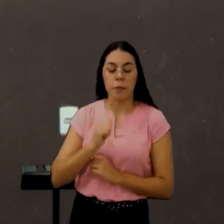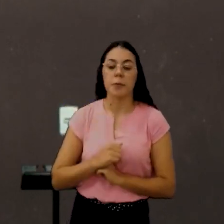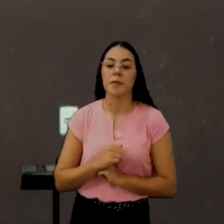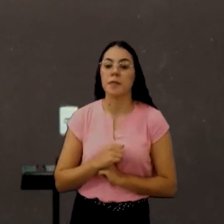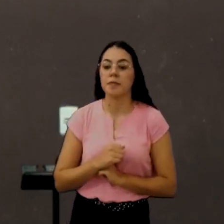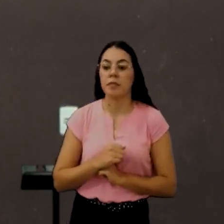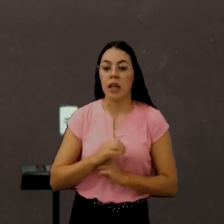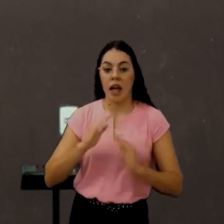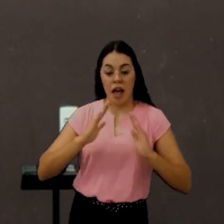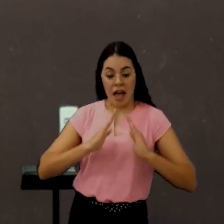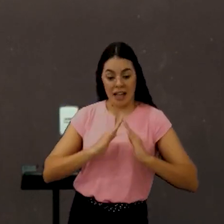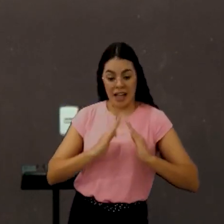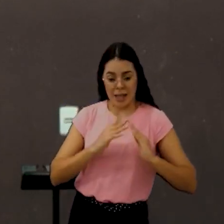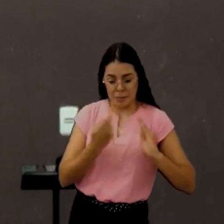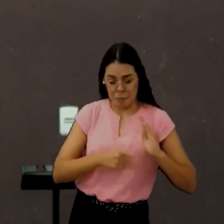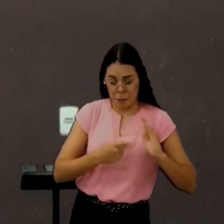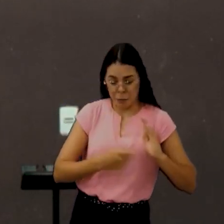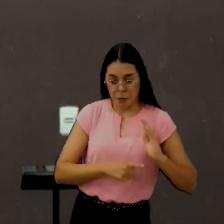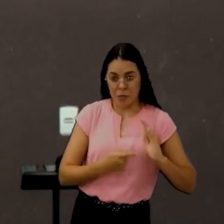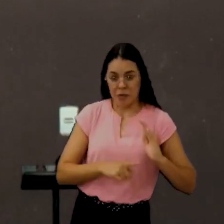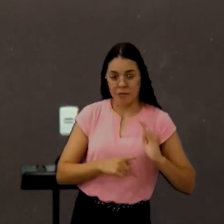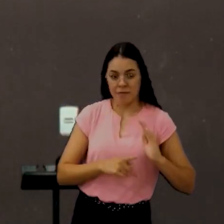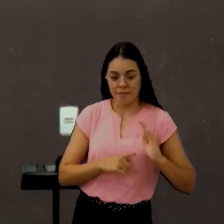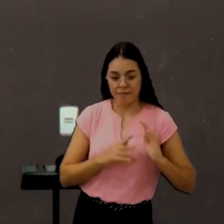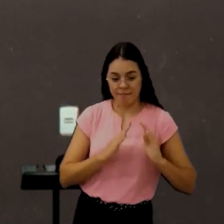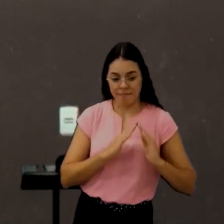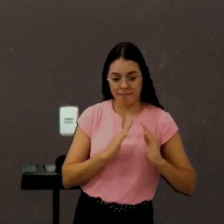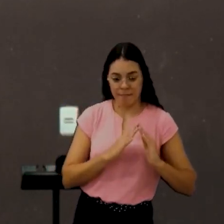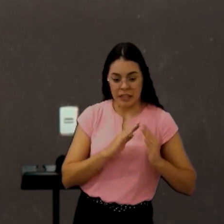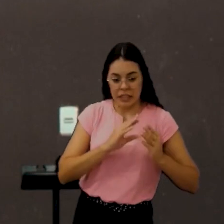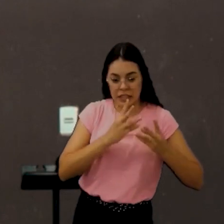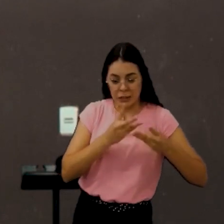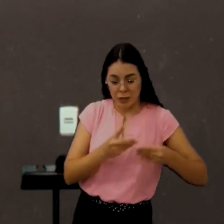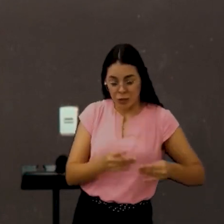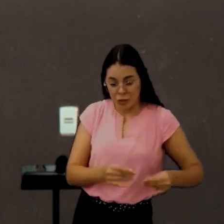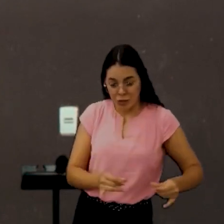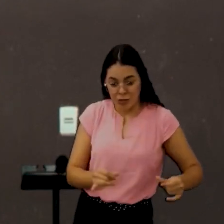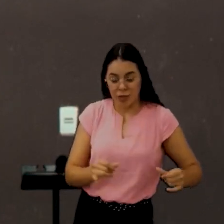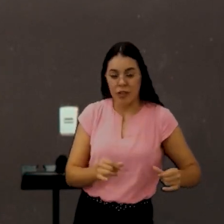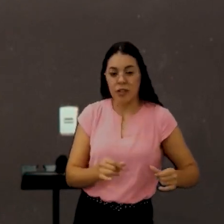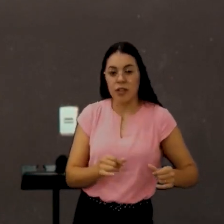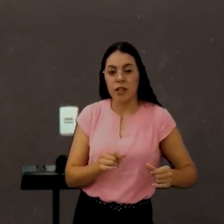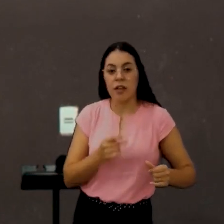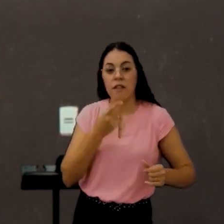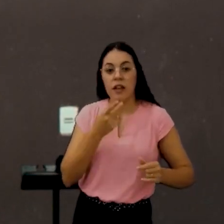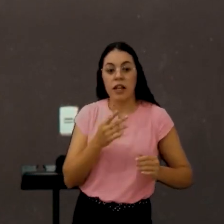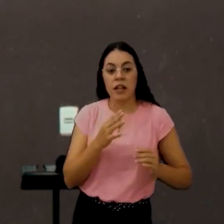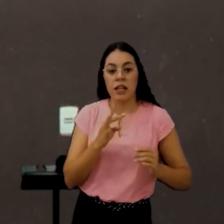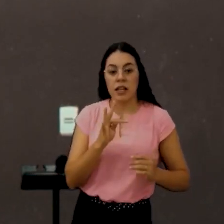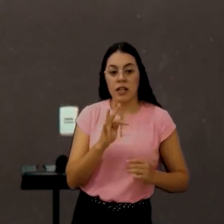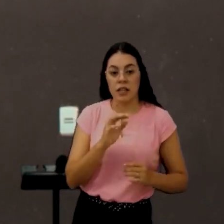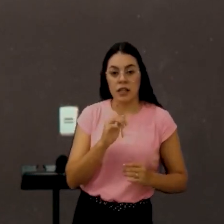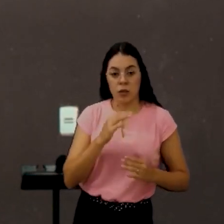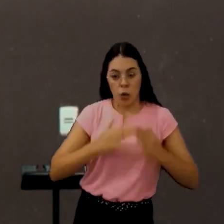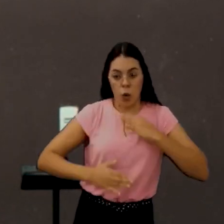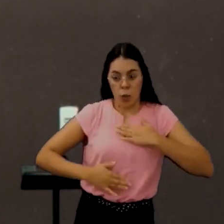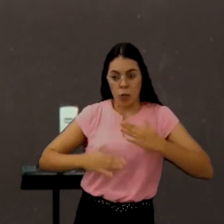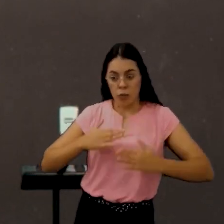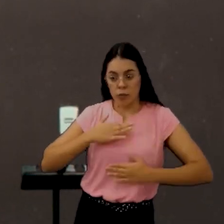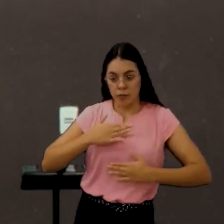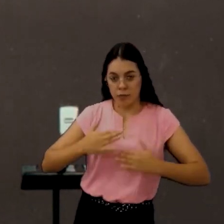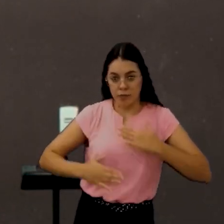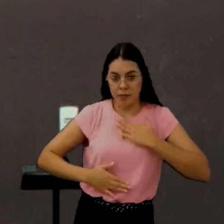nossa casa terrestre deste tabernáculo se desfizer, quando ele está falando de tabernáculo, ele está falando do corpo, do nosso